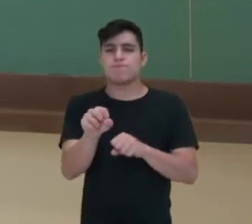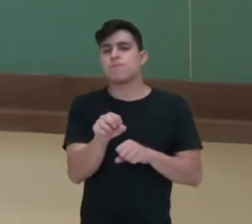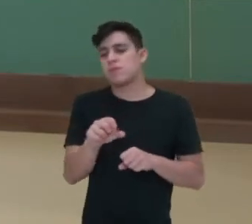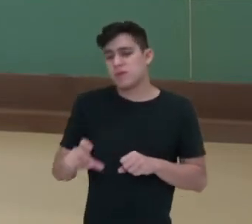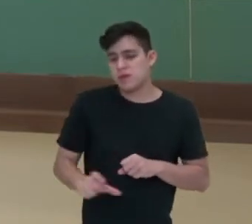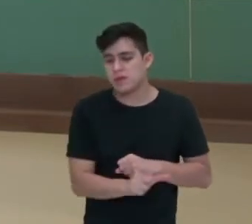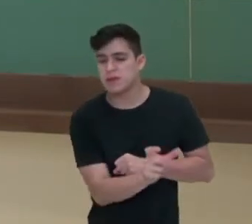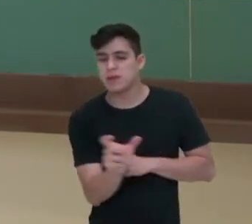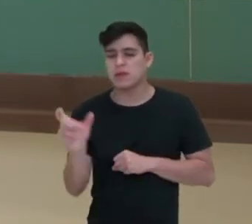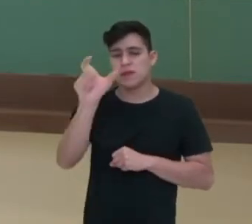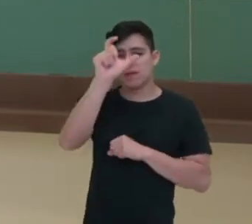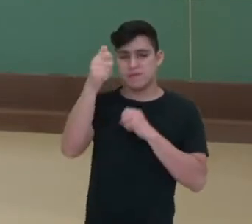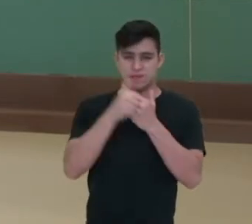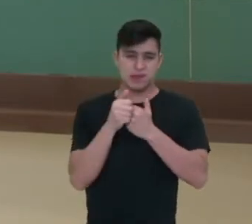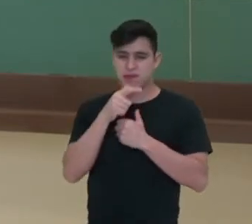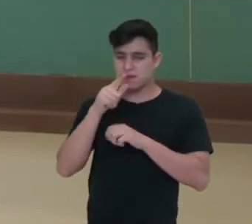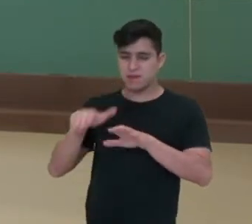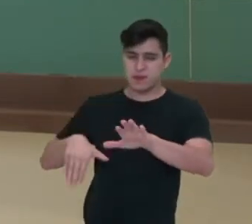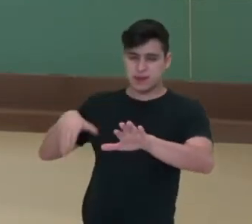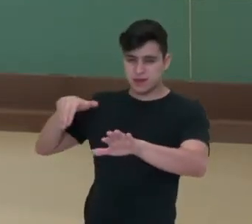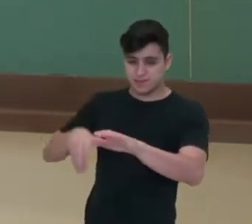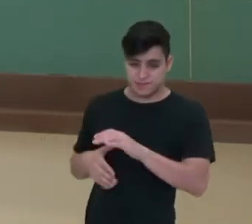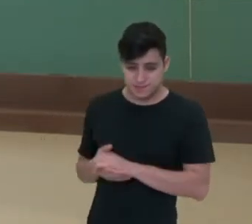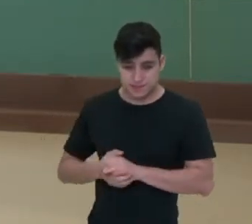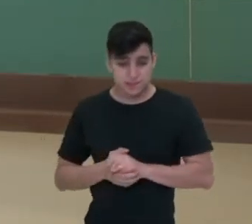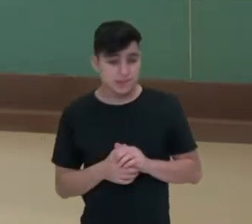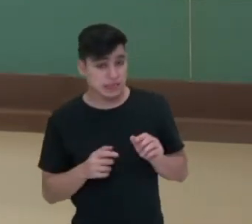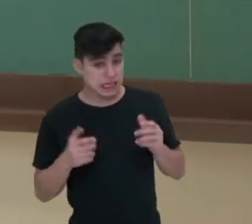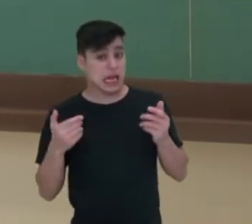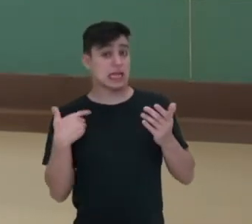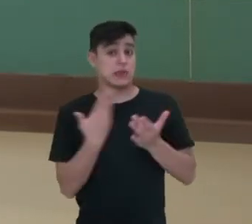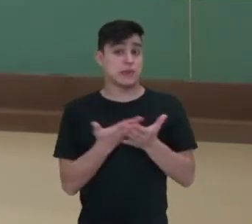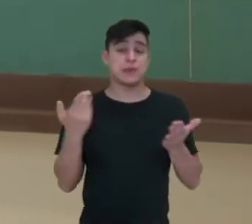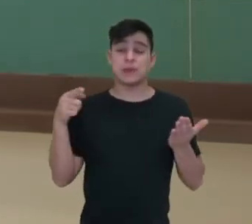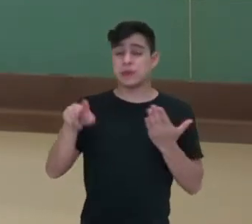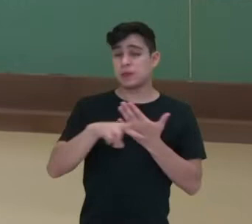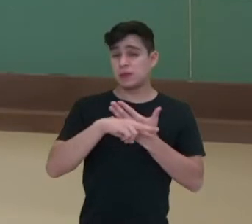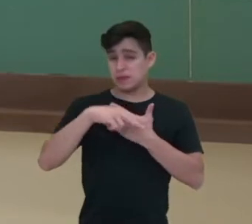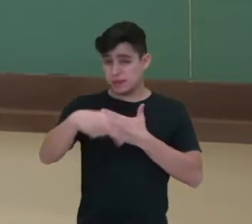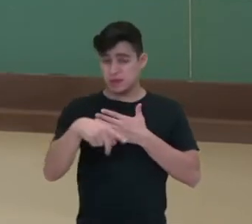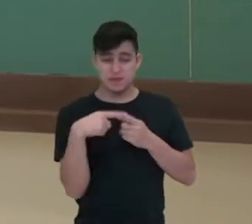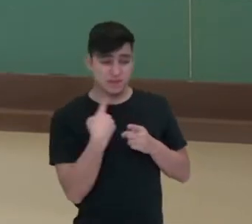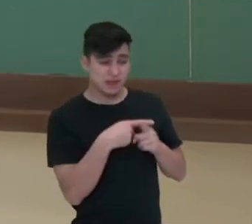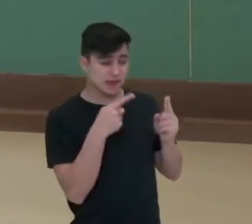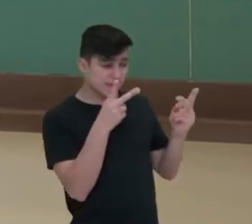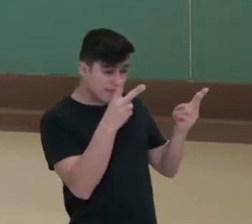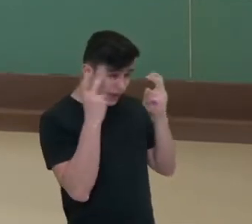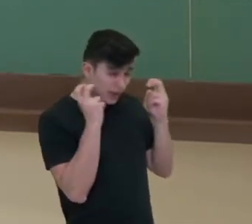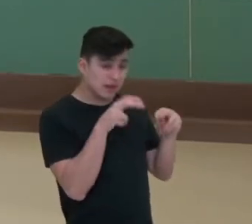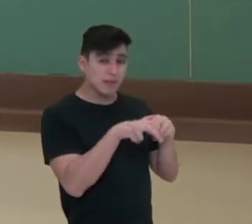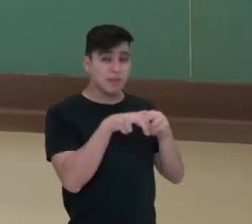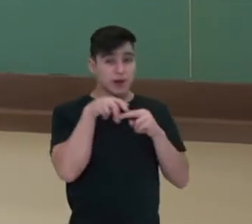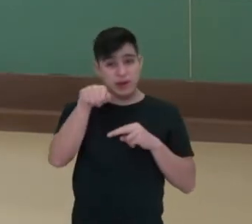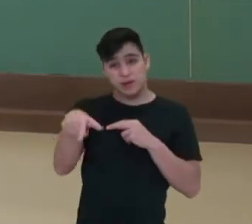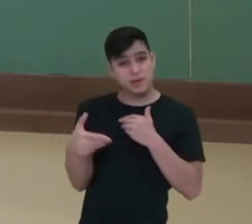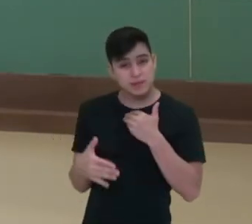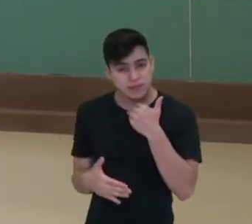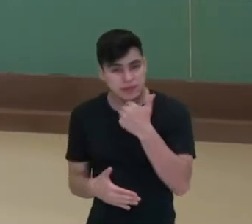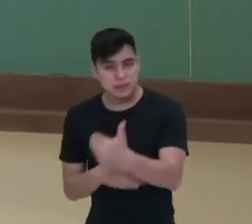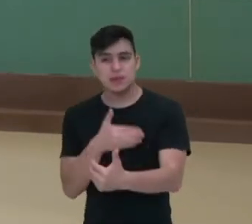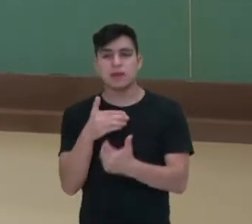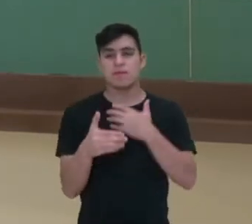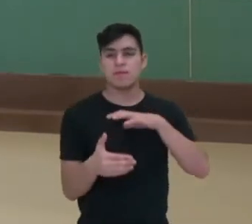faixa litorânea. E isso é uma consequência até os dias de hoje, pois percebe-se que em função desse processo